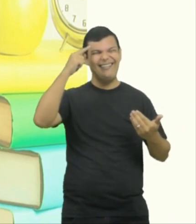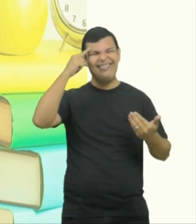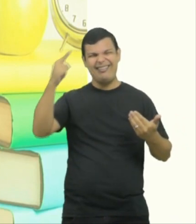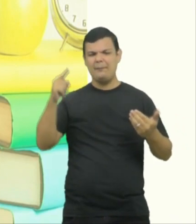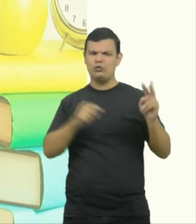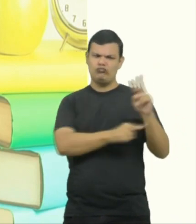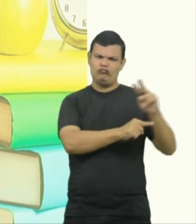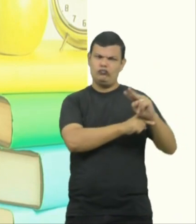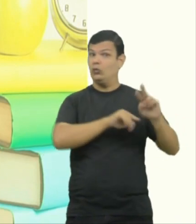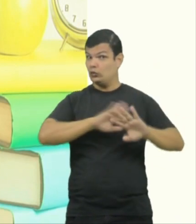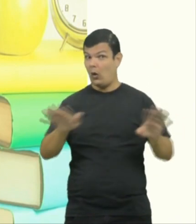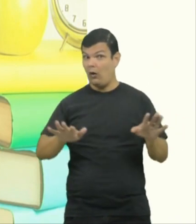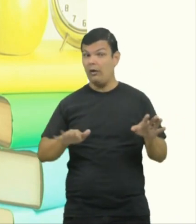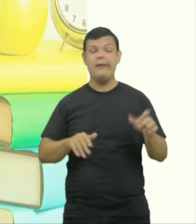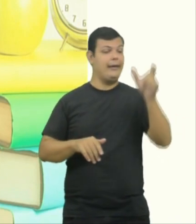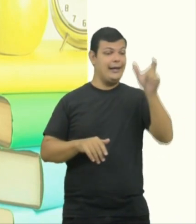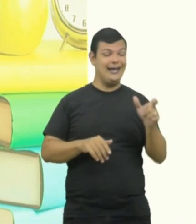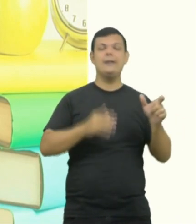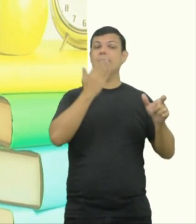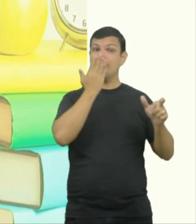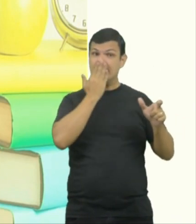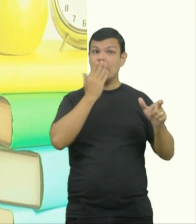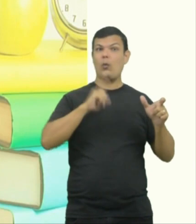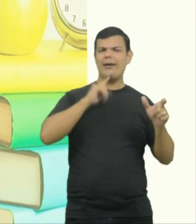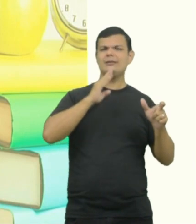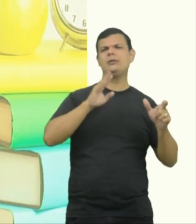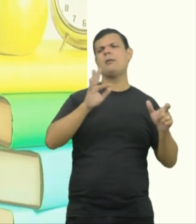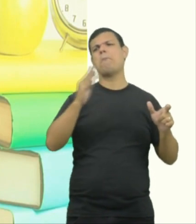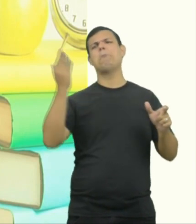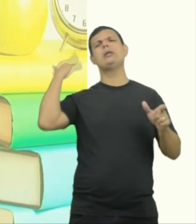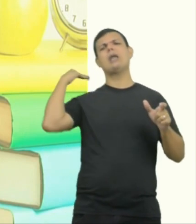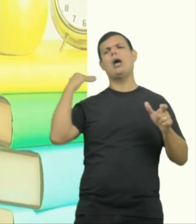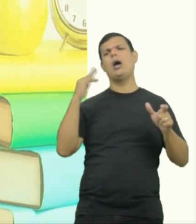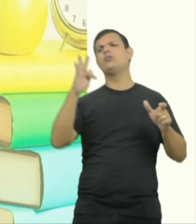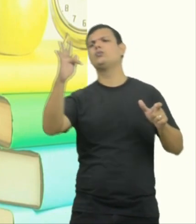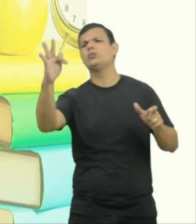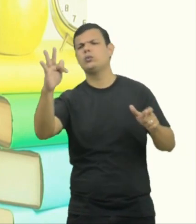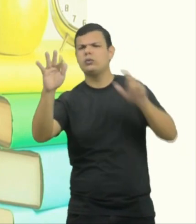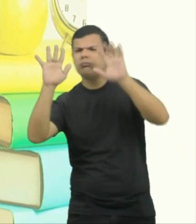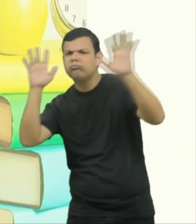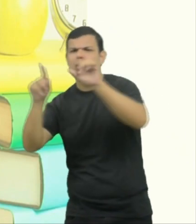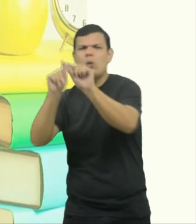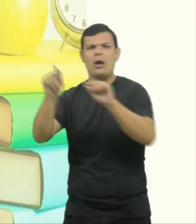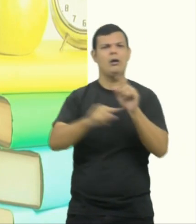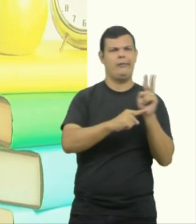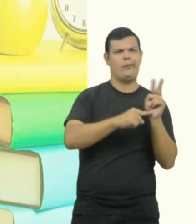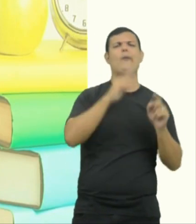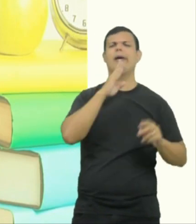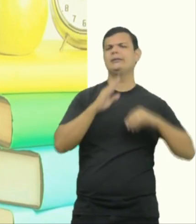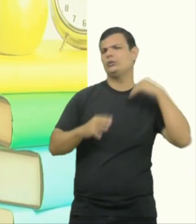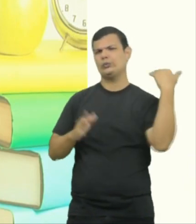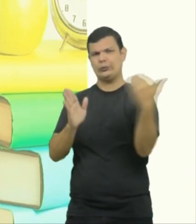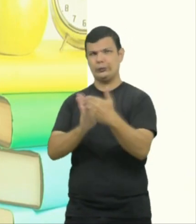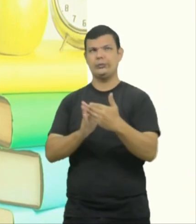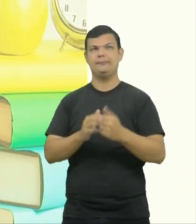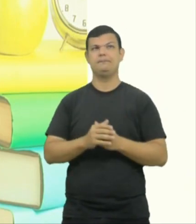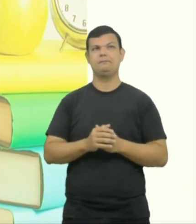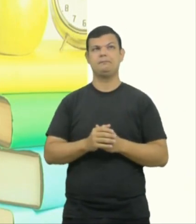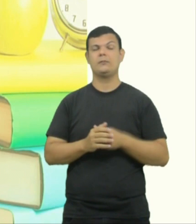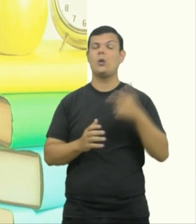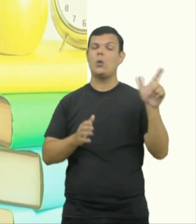do observador, é um tipo que conhece o passado, o futuro e os pensamentos das personagens. Um outro elemento que